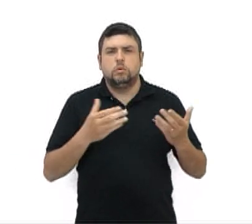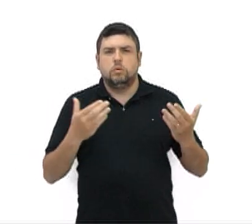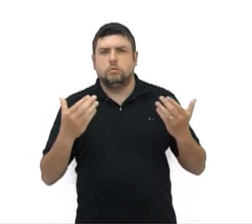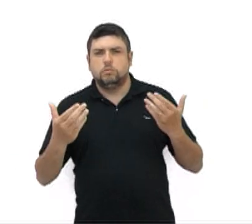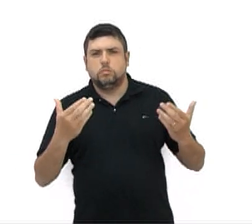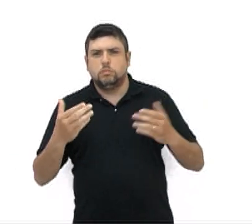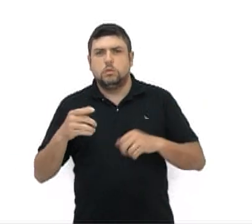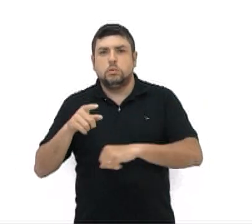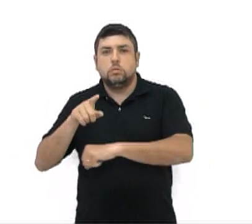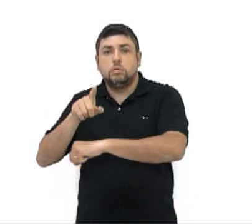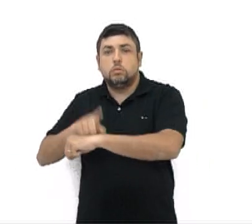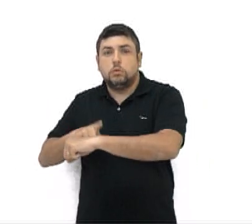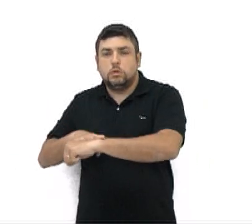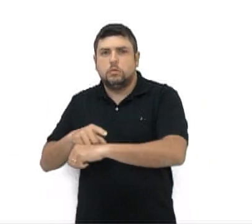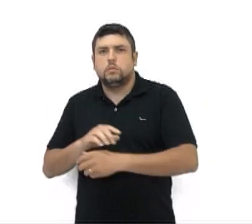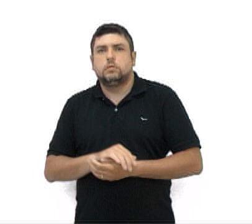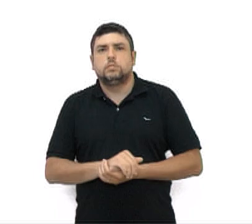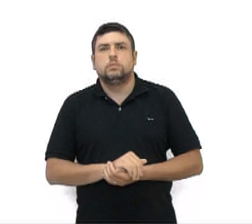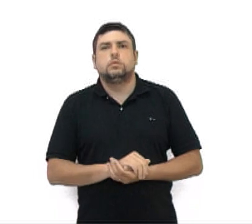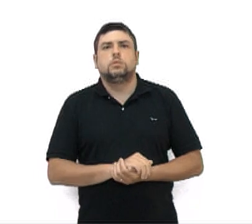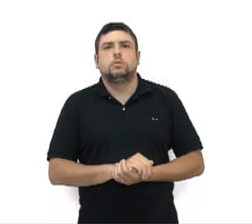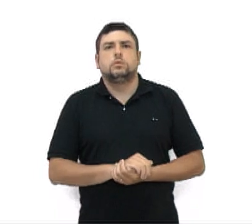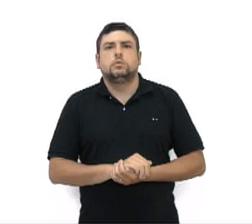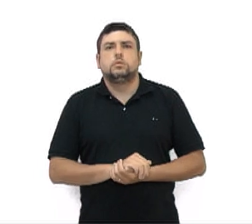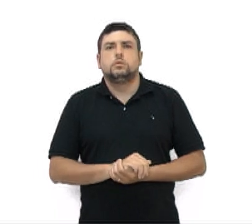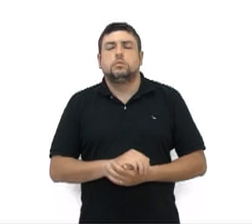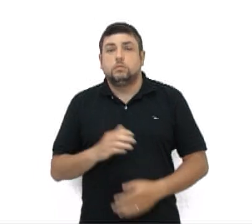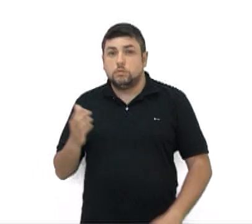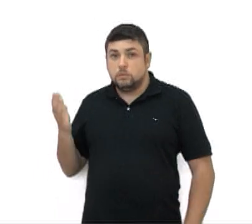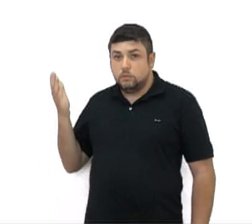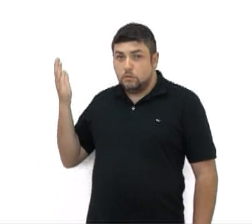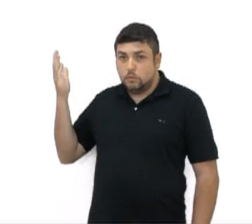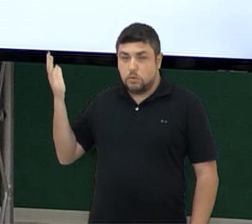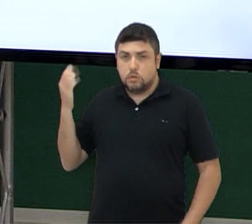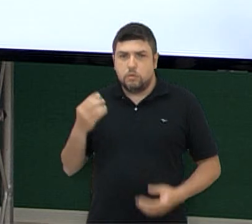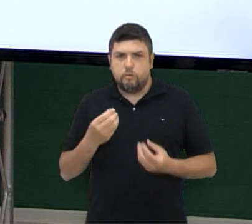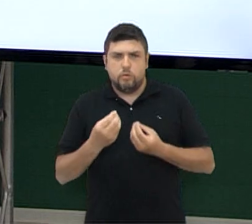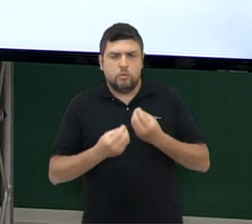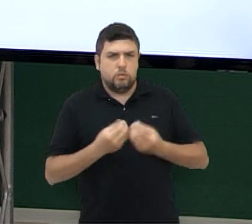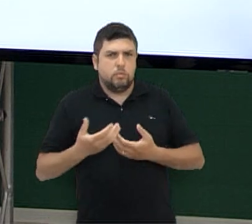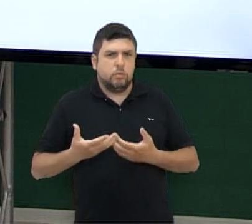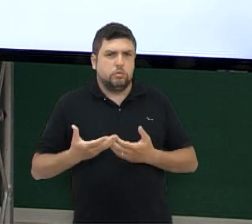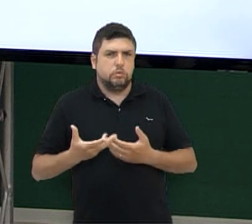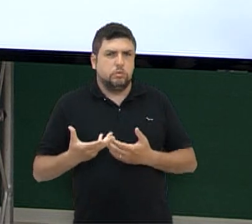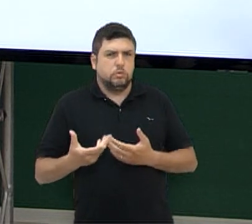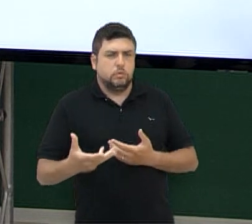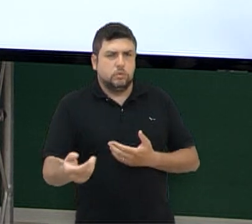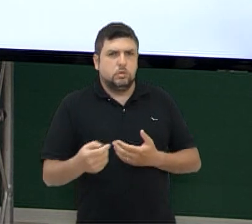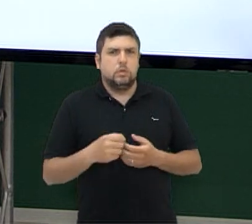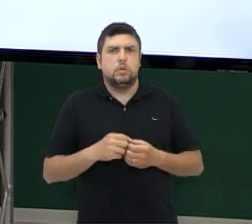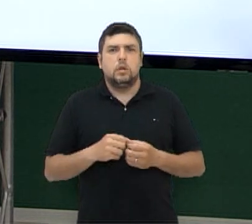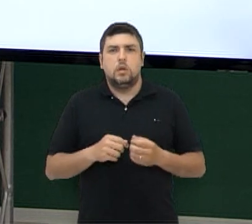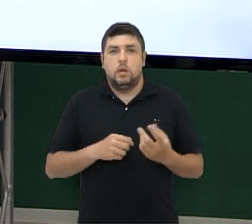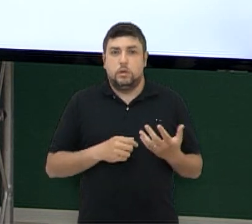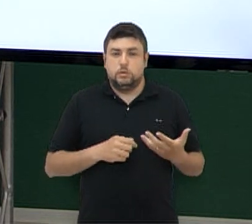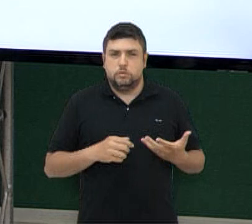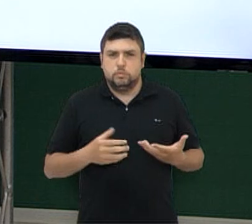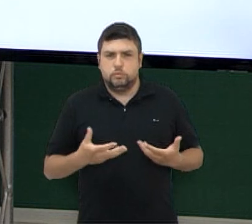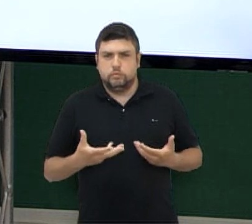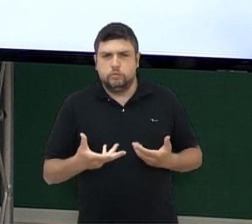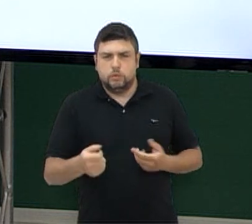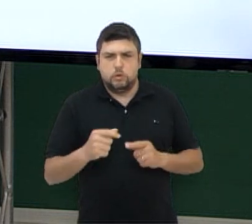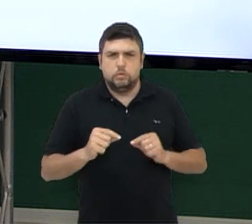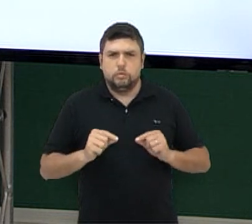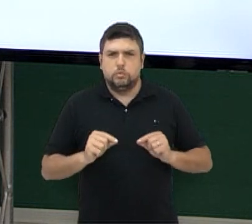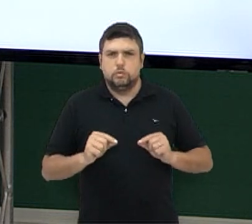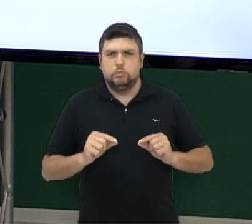é uma taxa. Aqui no slide nós temos dois exemplos de variação. Um aumento da velocidade em que